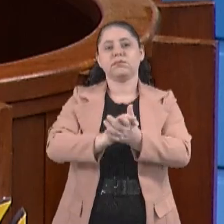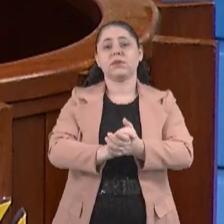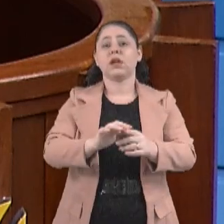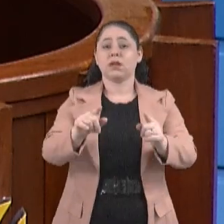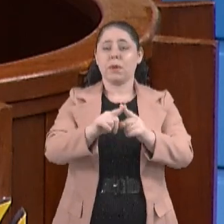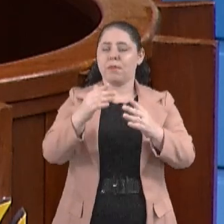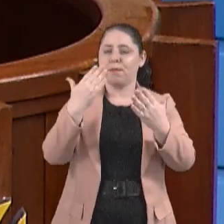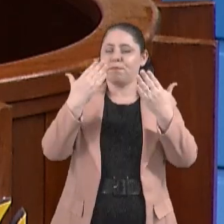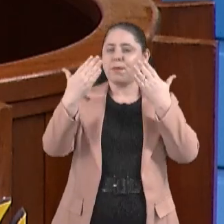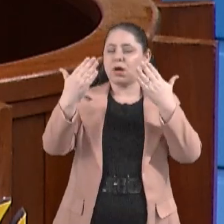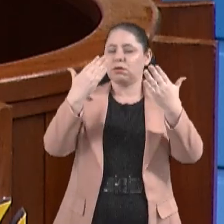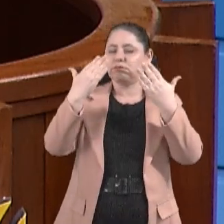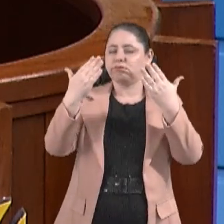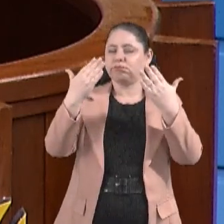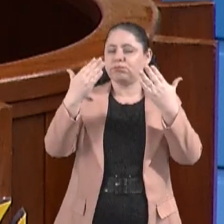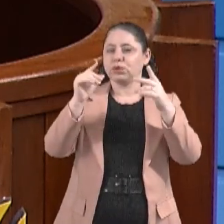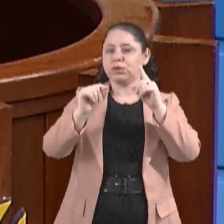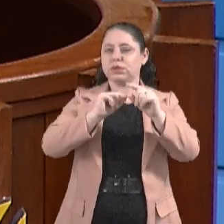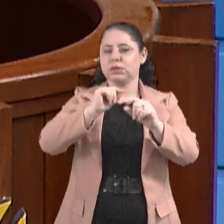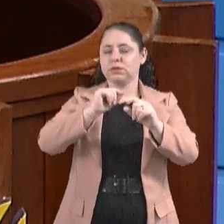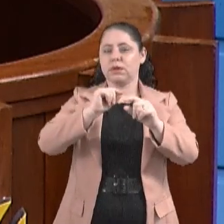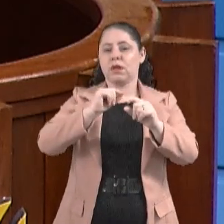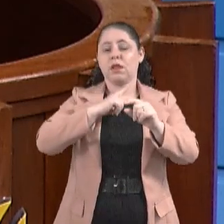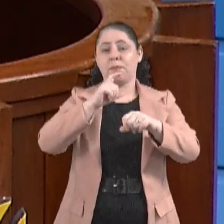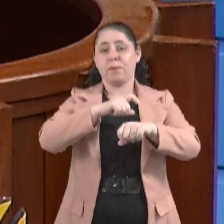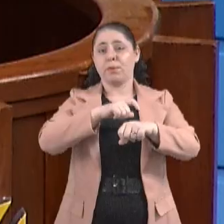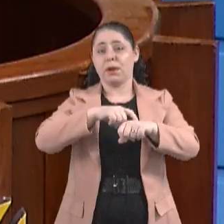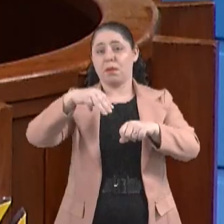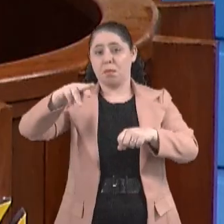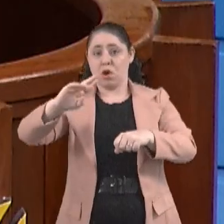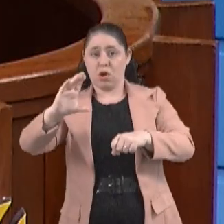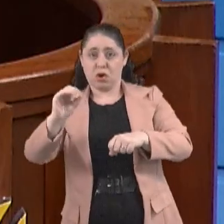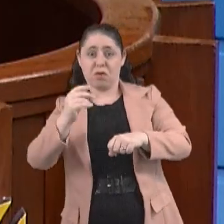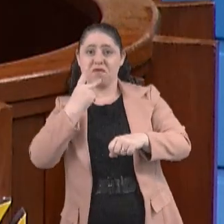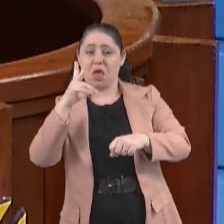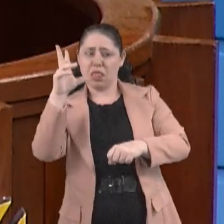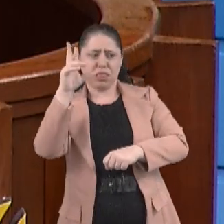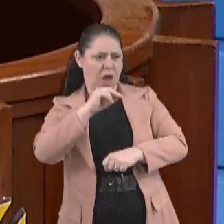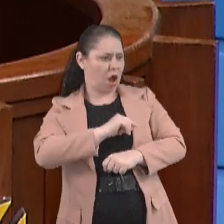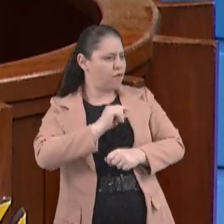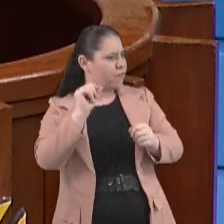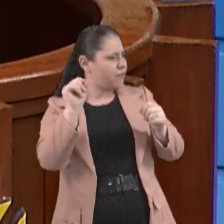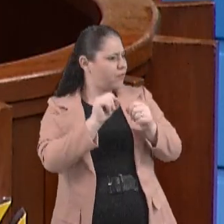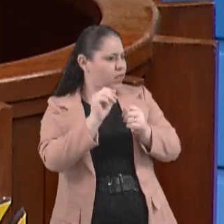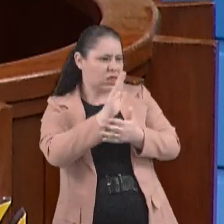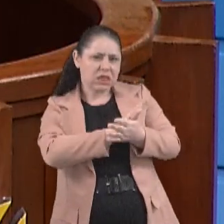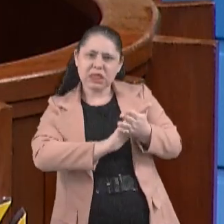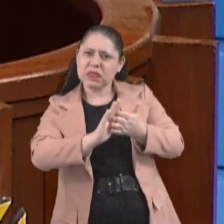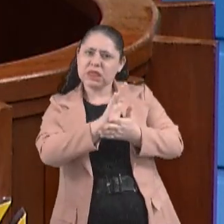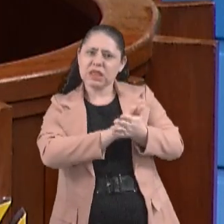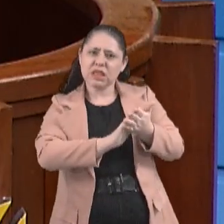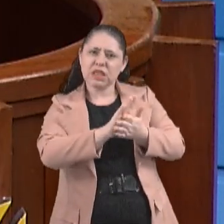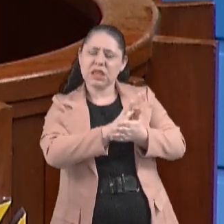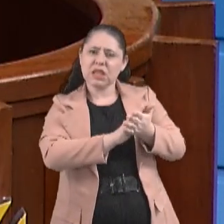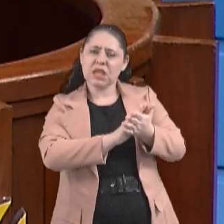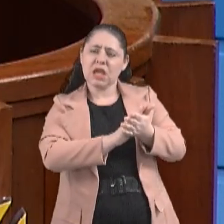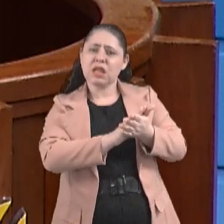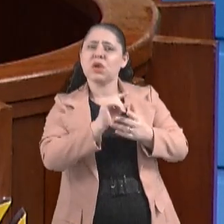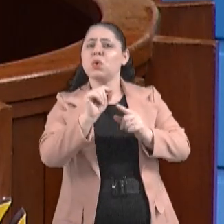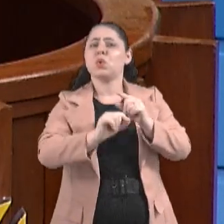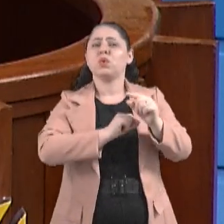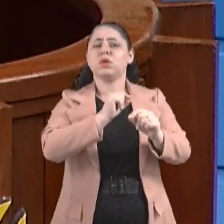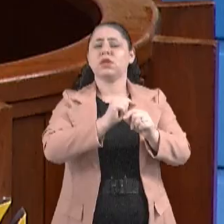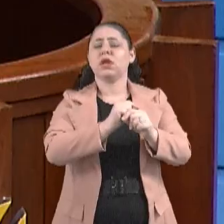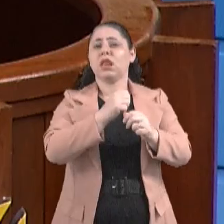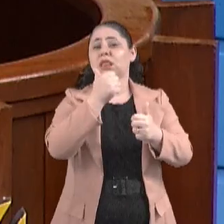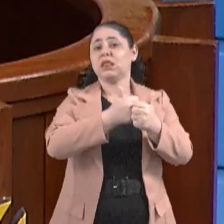traumas psicológicos. Na ocasião, Marco Antônio negou o crime e alegou que o acidente teria